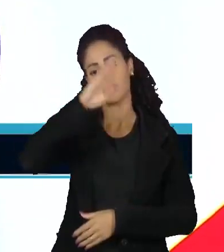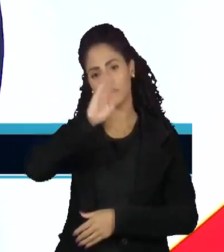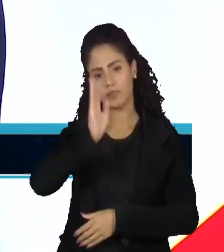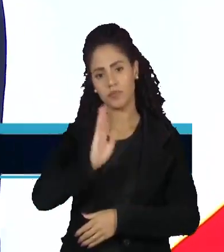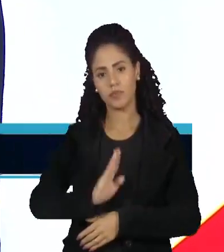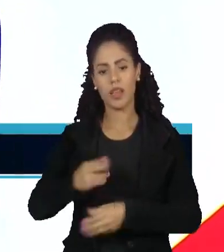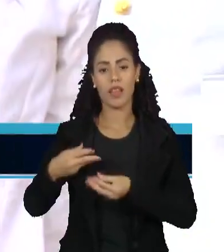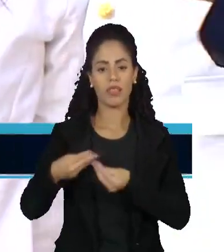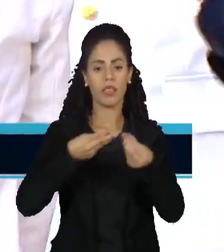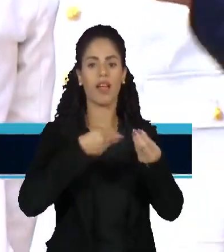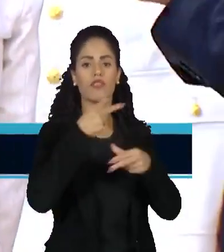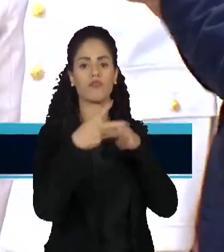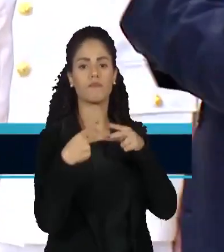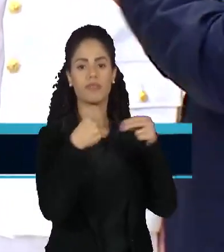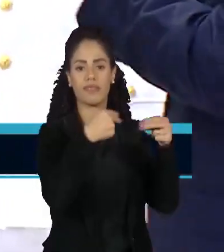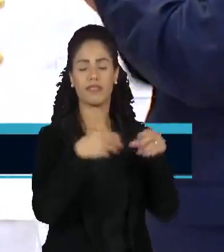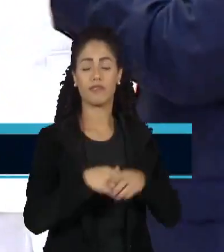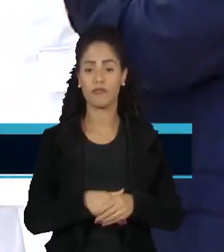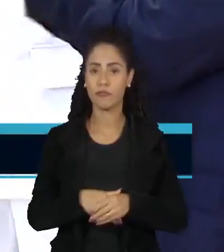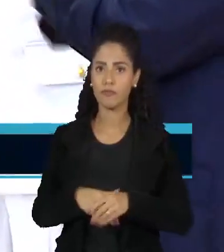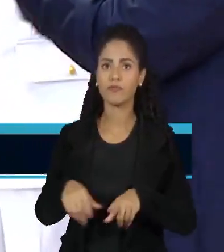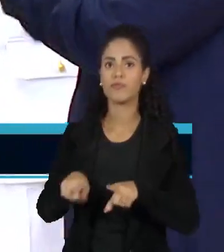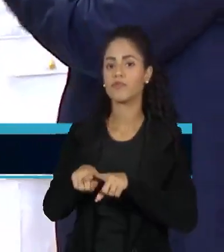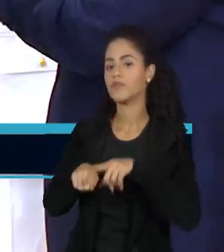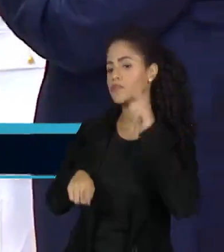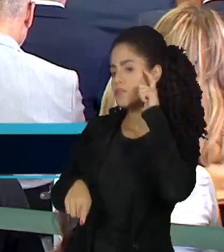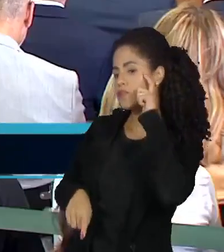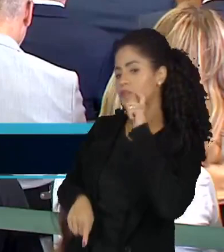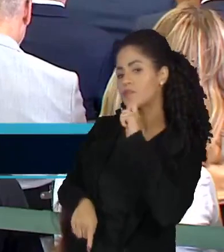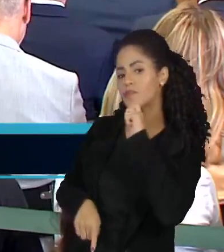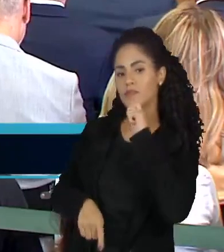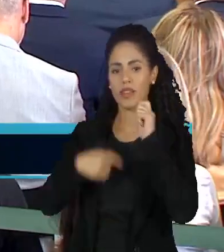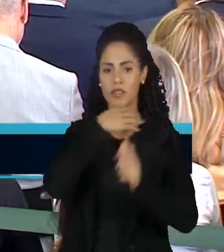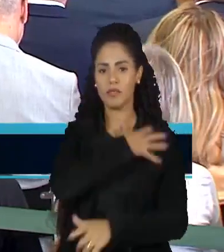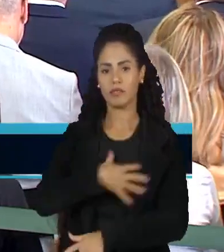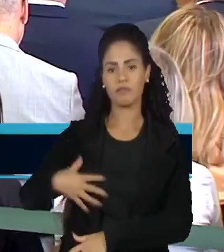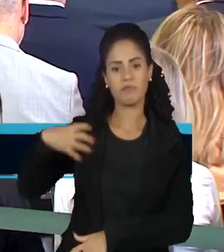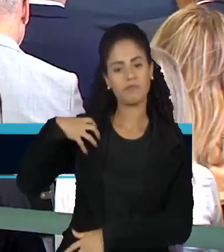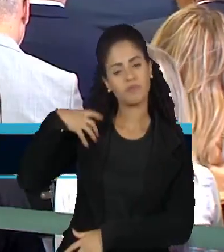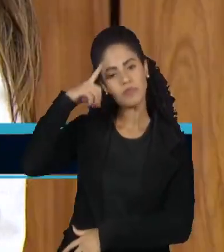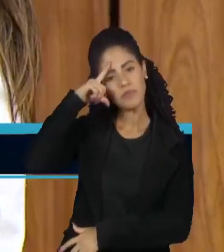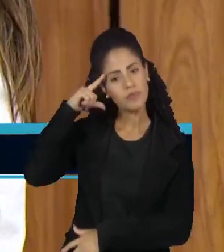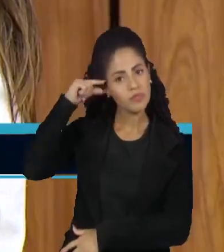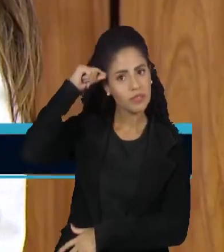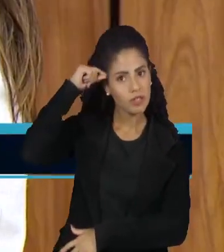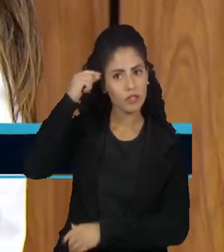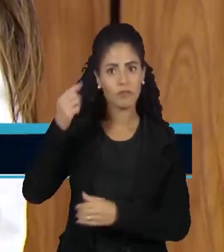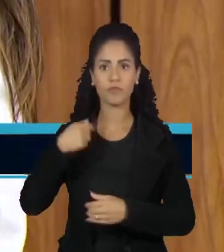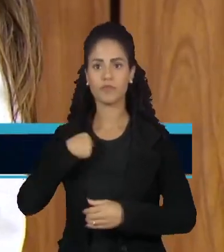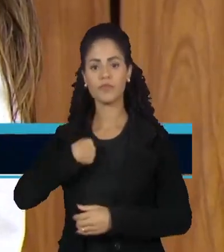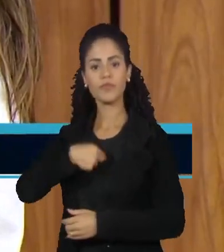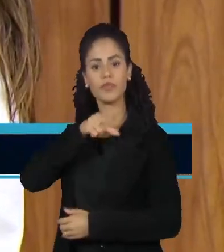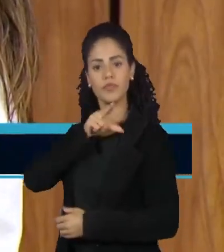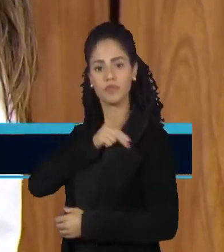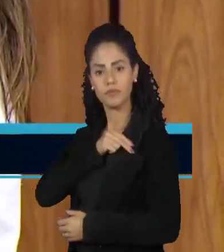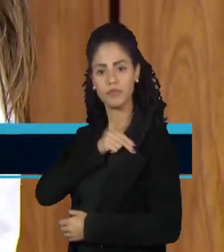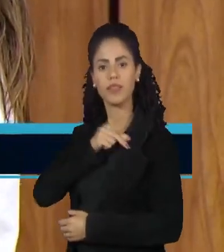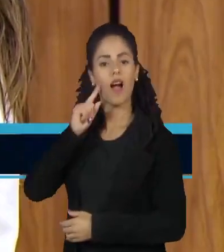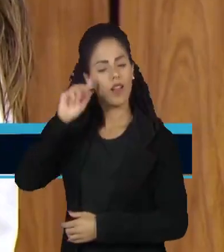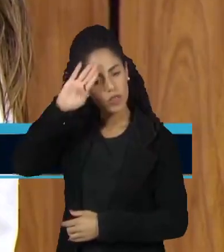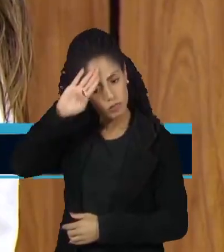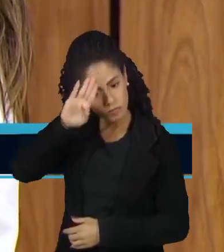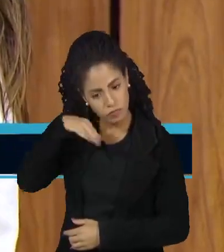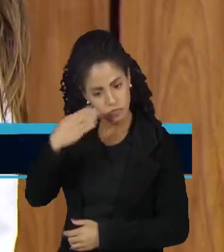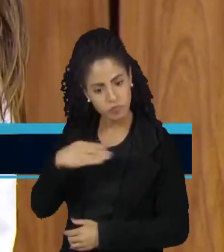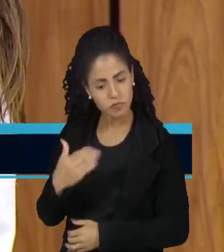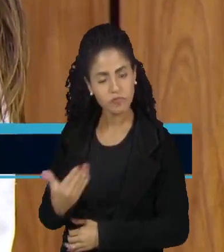a estrangeiros. Já Macron condecorou a primeira-dama Janja da Silva com a Ordem Nacional da Legião de Honra no